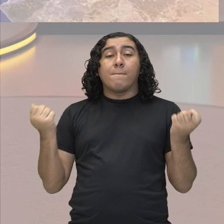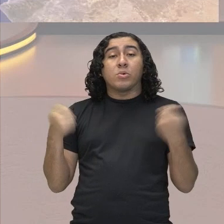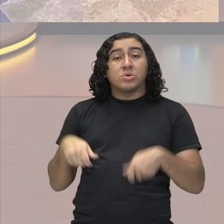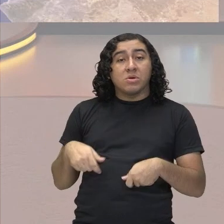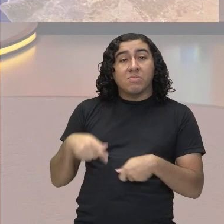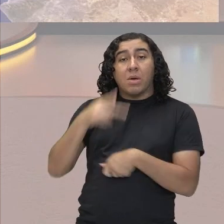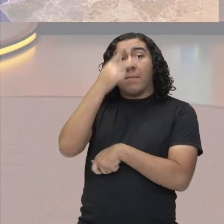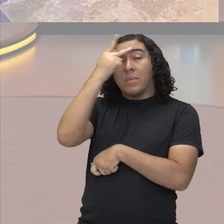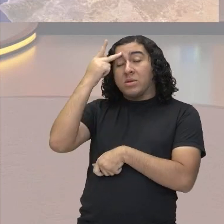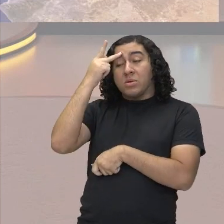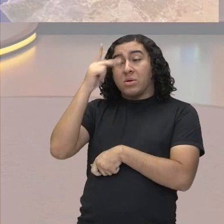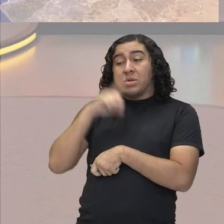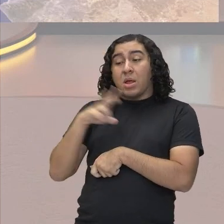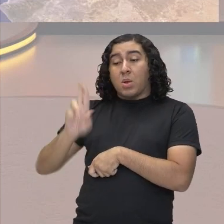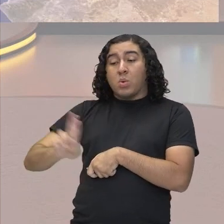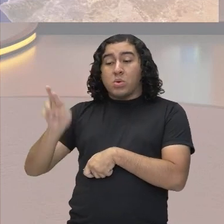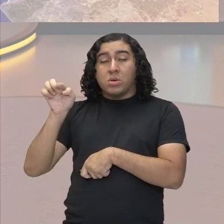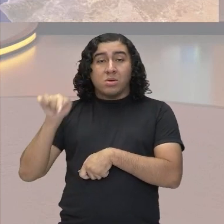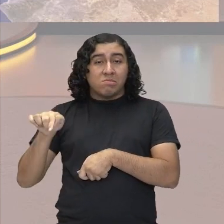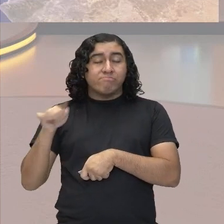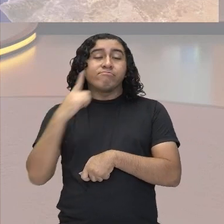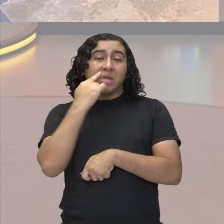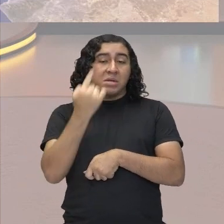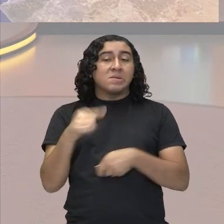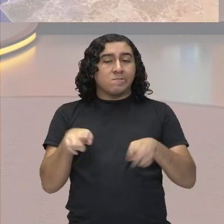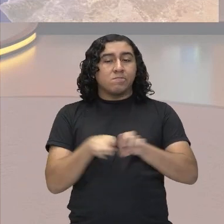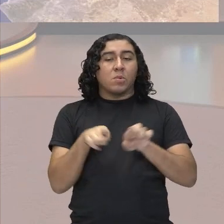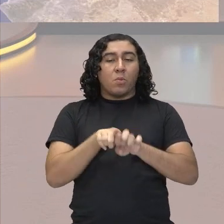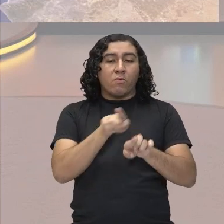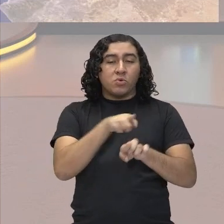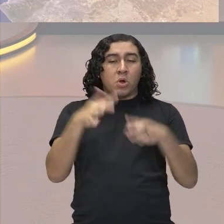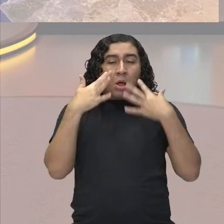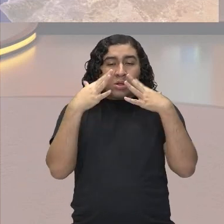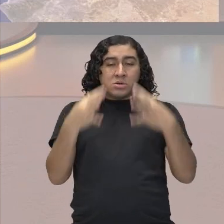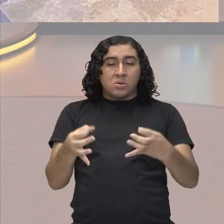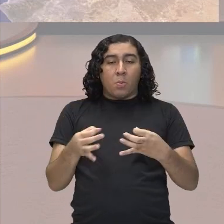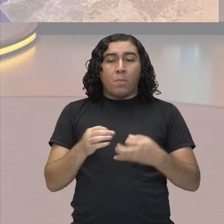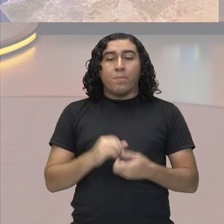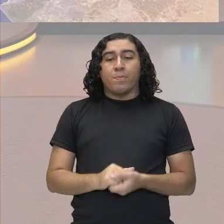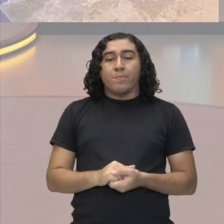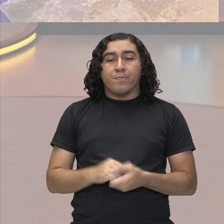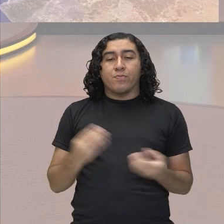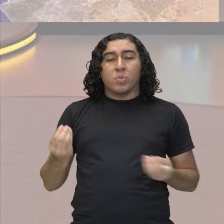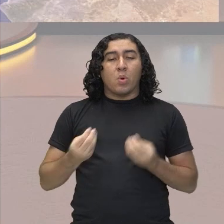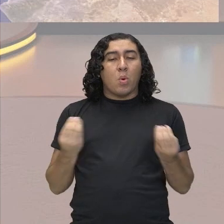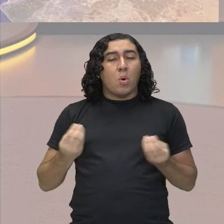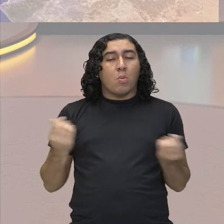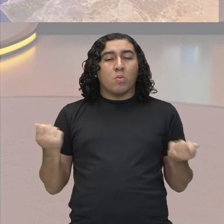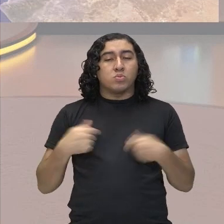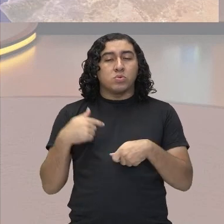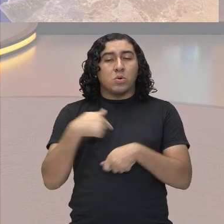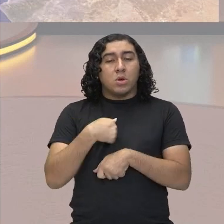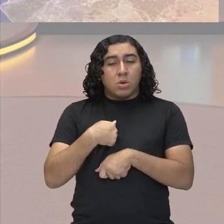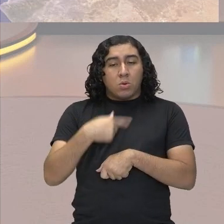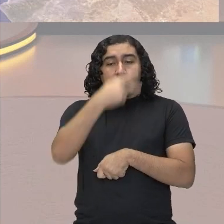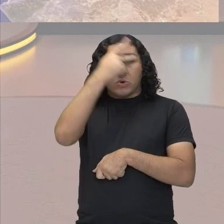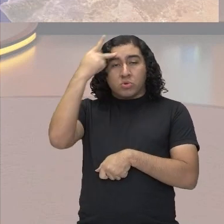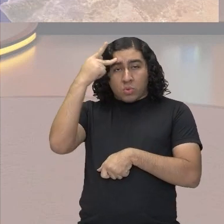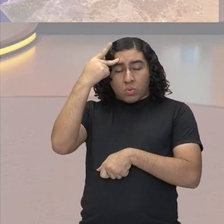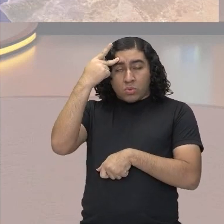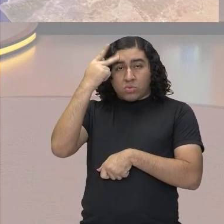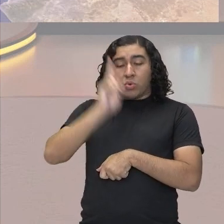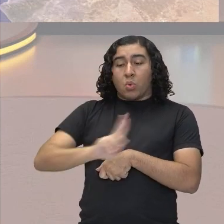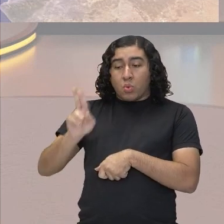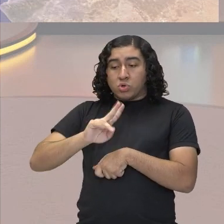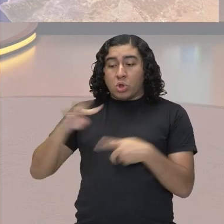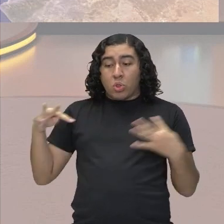Isso é bem importante, tá? É bem interessante você prestar atenção. De que maneira eu estou consumindo tudo